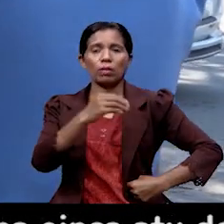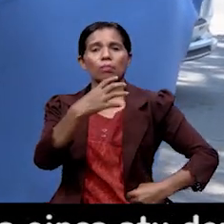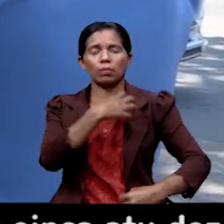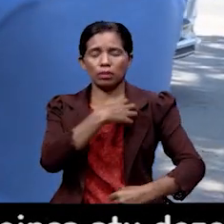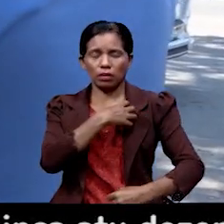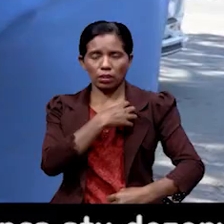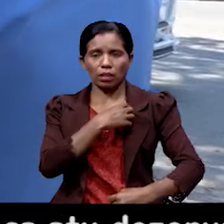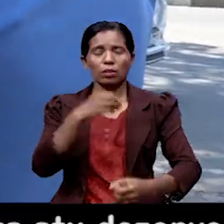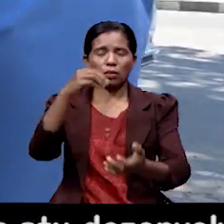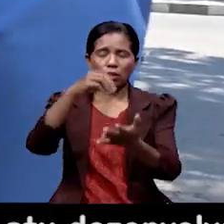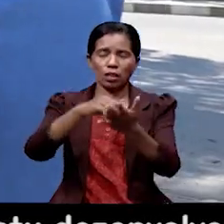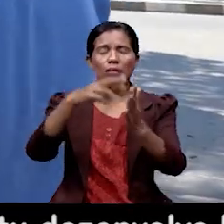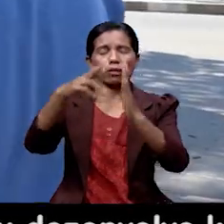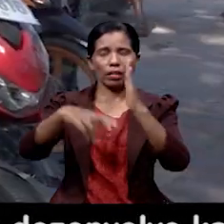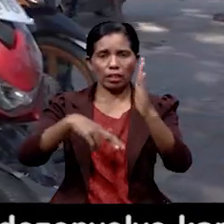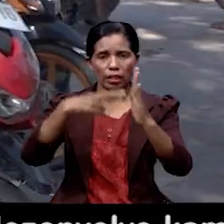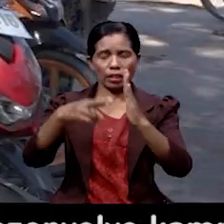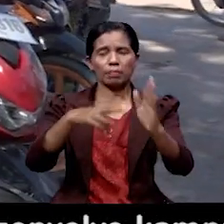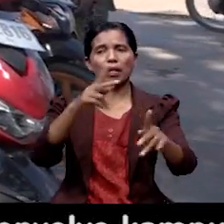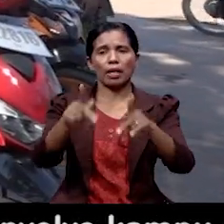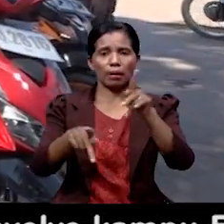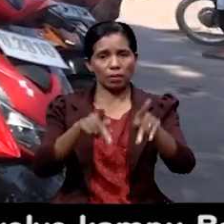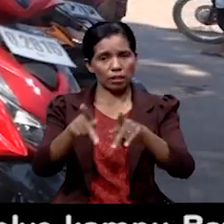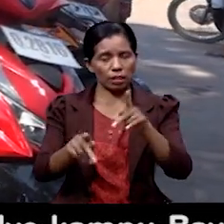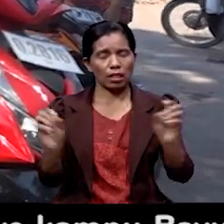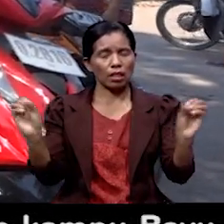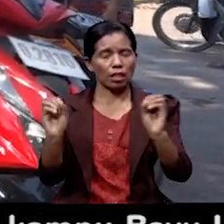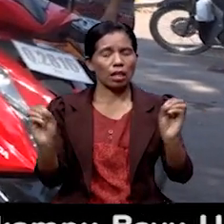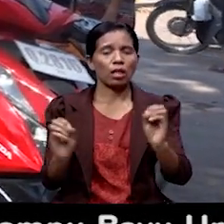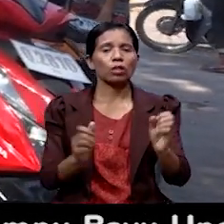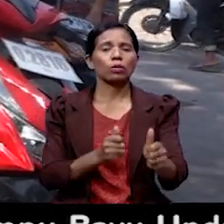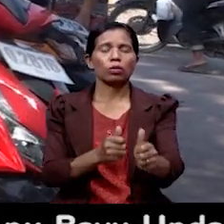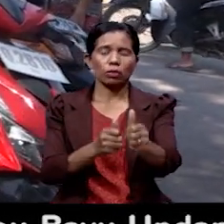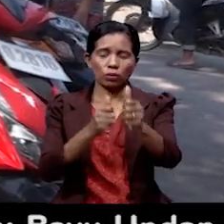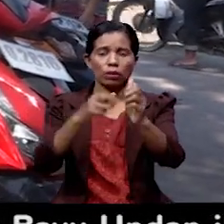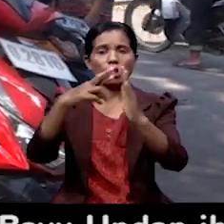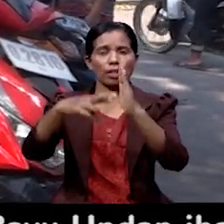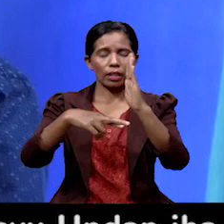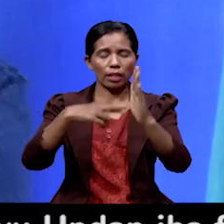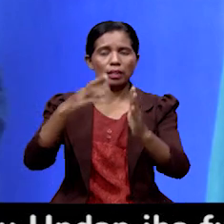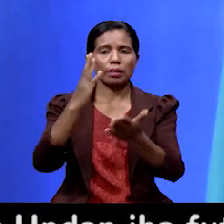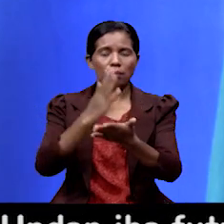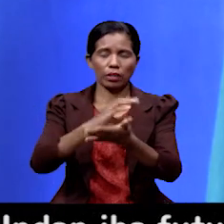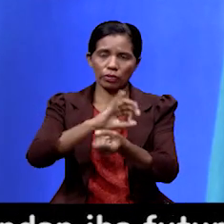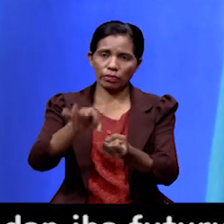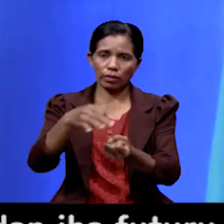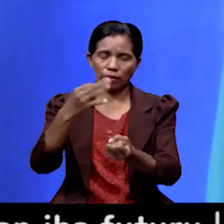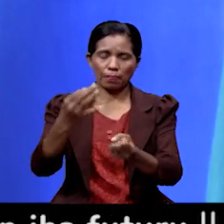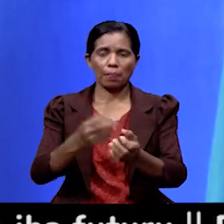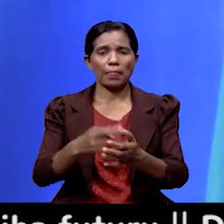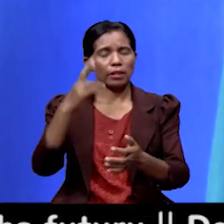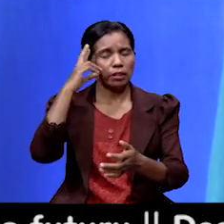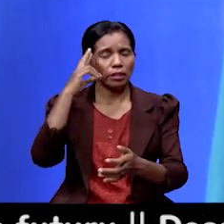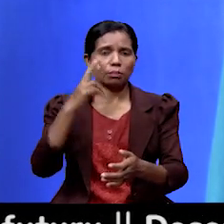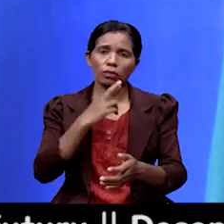aplika sansaun rigoroso ba cidadaun nebela cumpri regra prevensaun COVID-19. Ex-presidente Republika hato olia